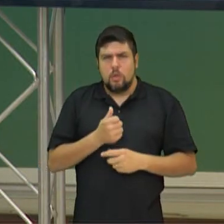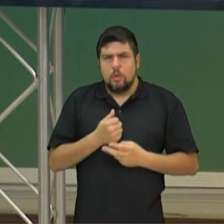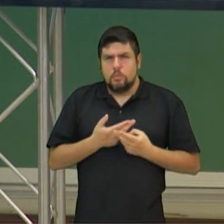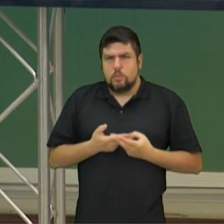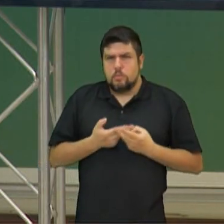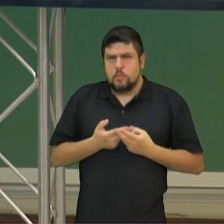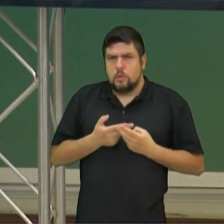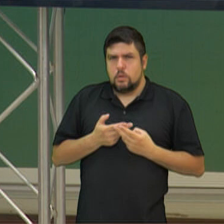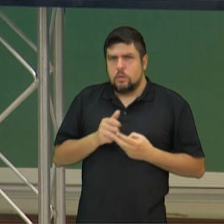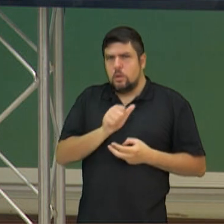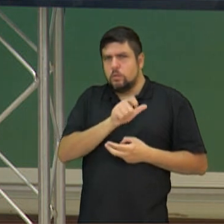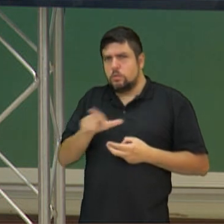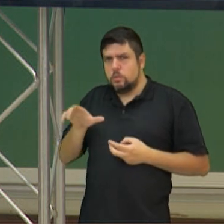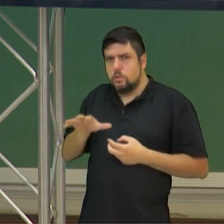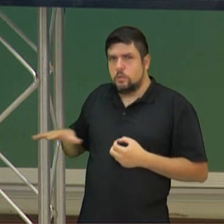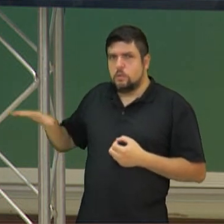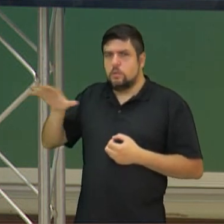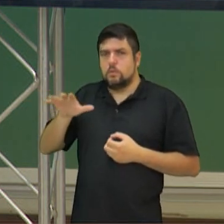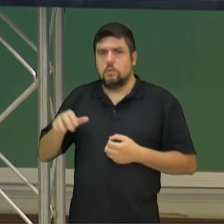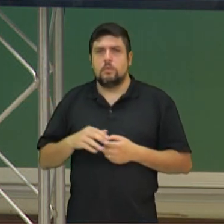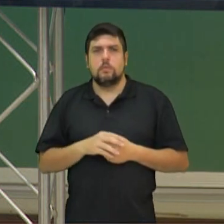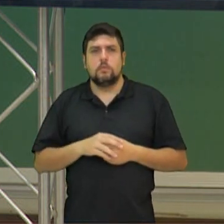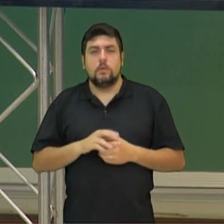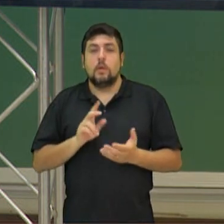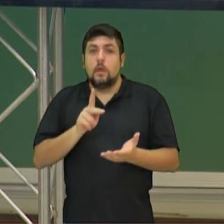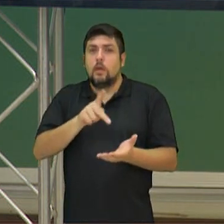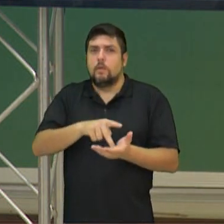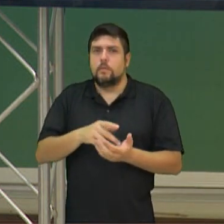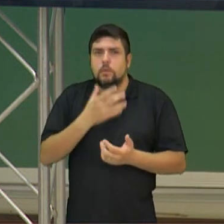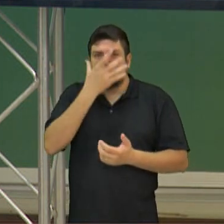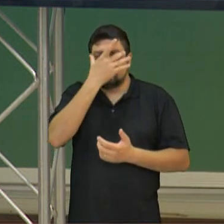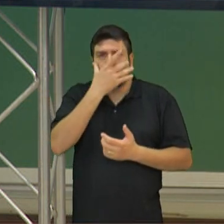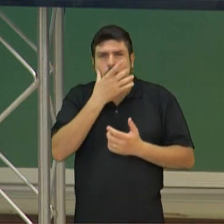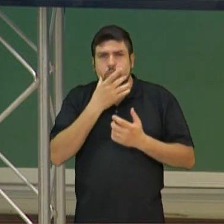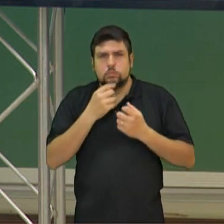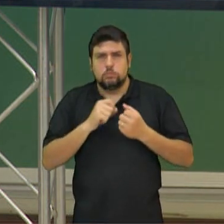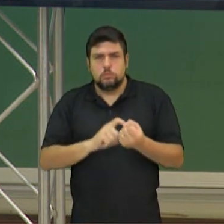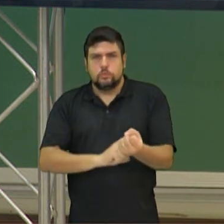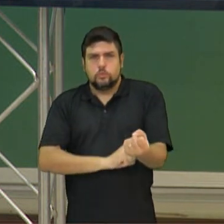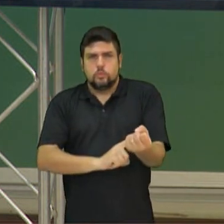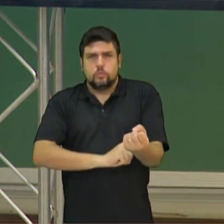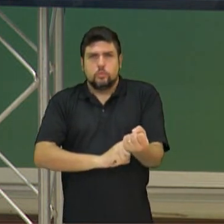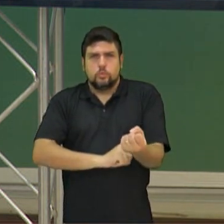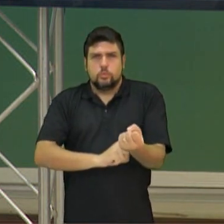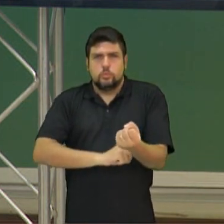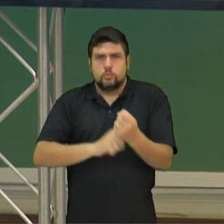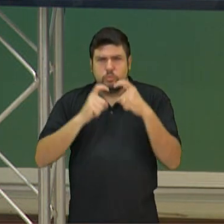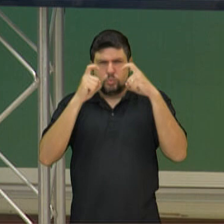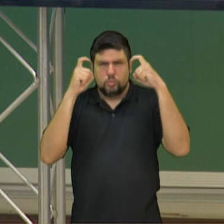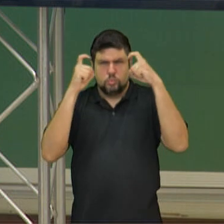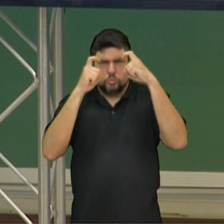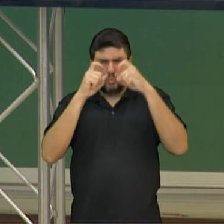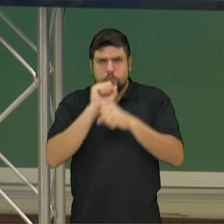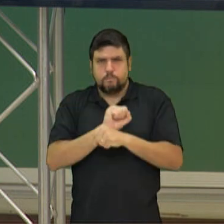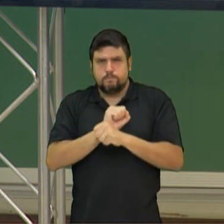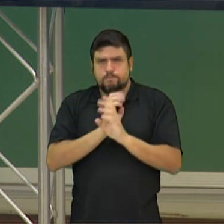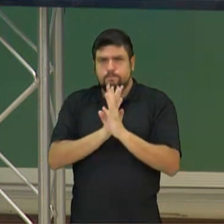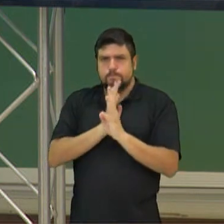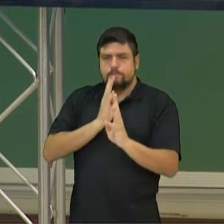caso aqui, verdadeiro. Se a gente olhar a caretinha dele aqui, ó, ele está bem irritado, né? Esperando lá na fila,